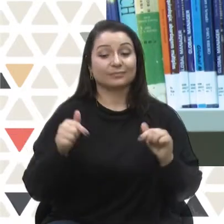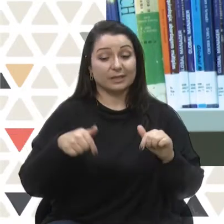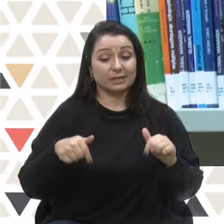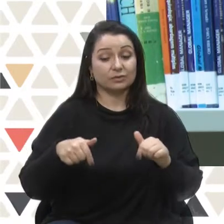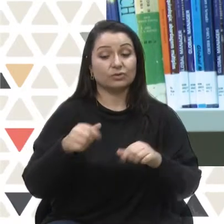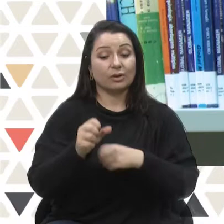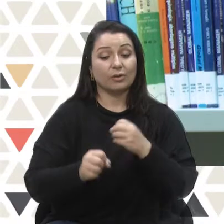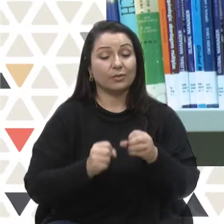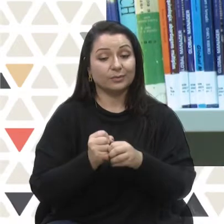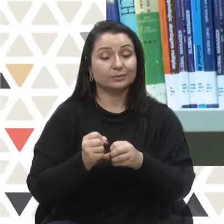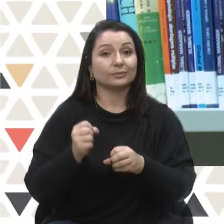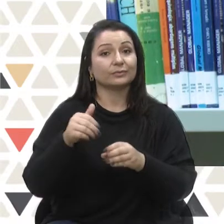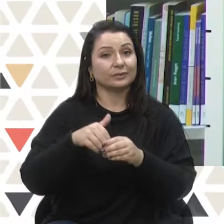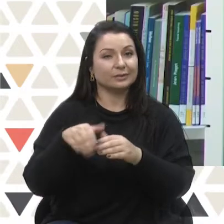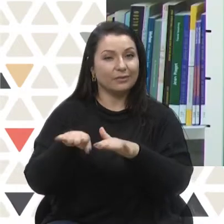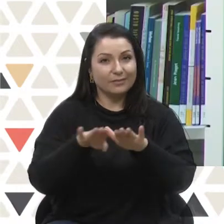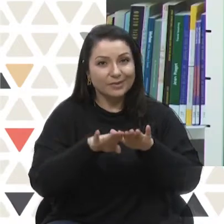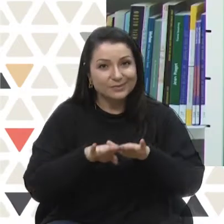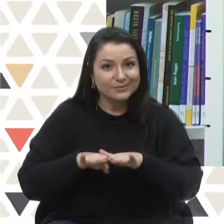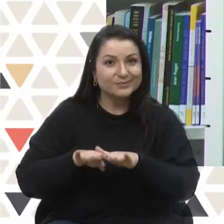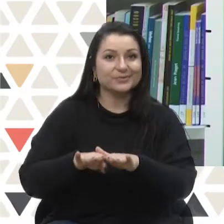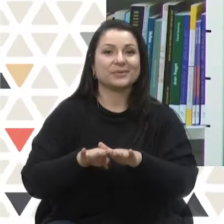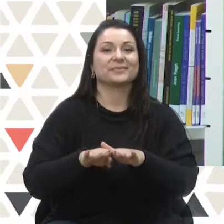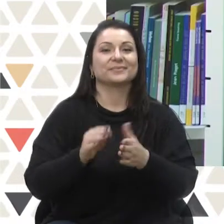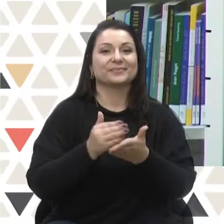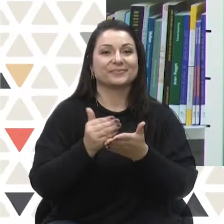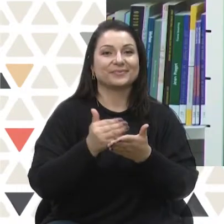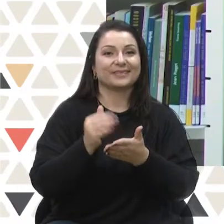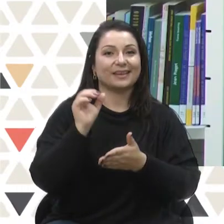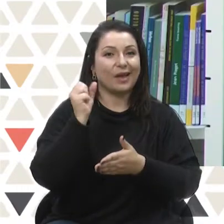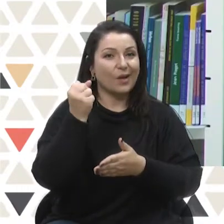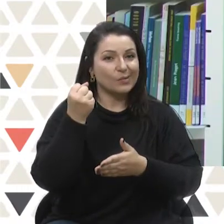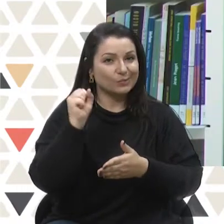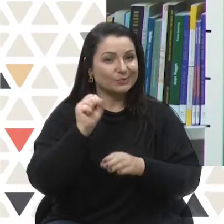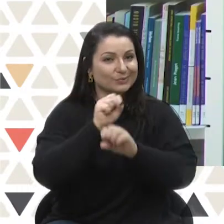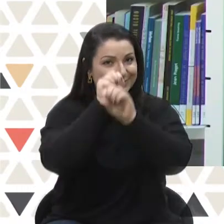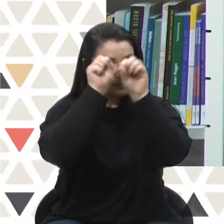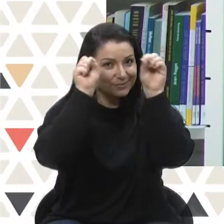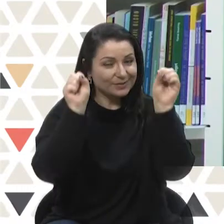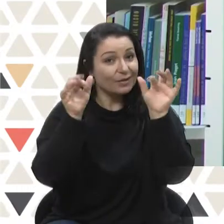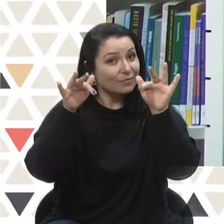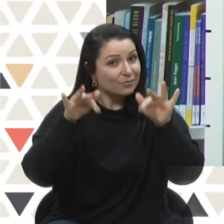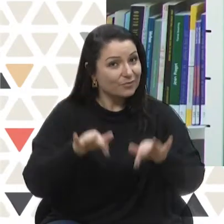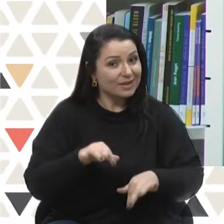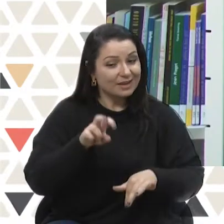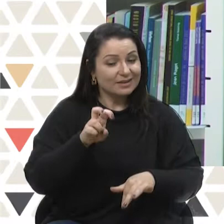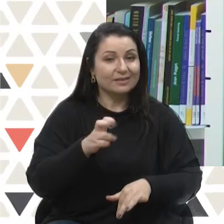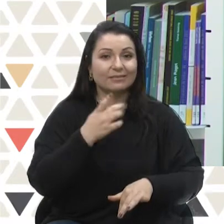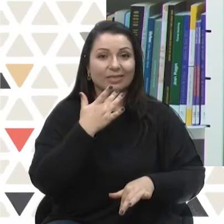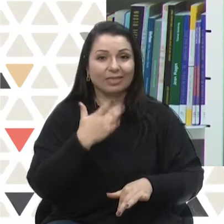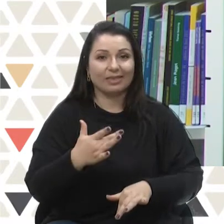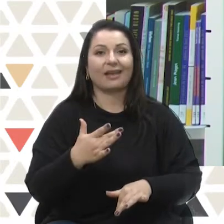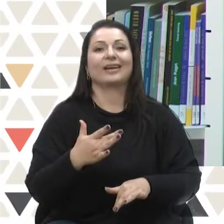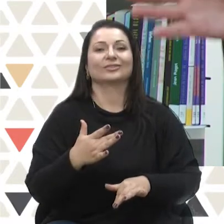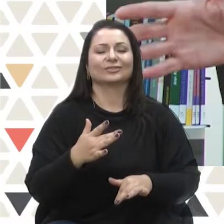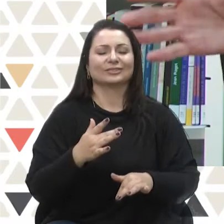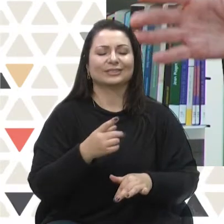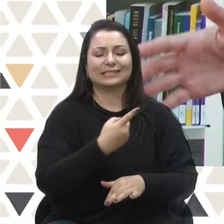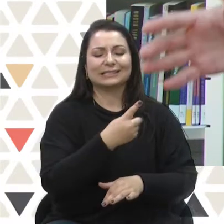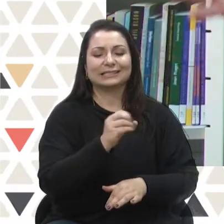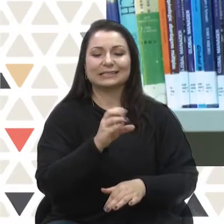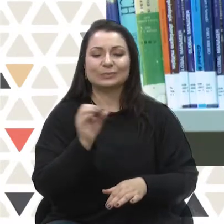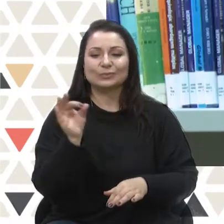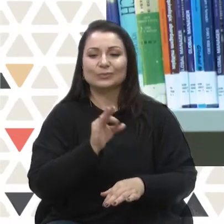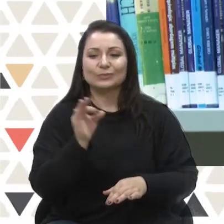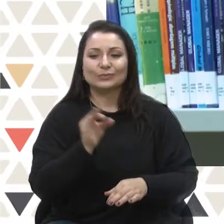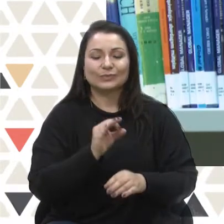começavam a votação duas horas após Em que ano a votação será uniforme começando as outras da manhã encerrando as dezessete